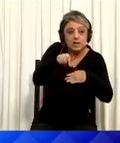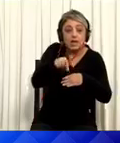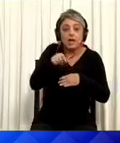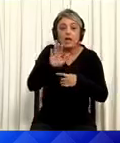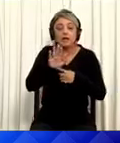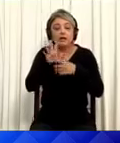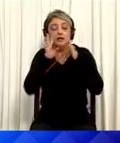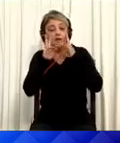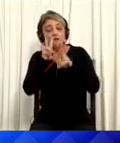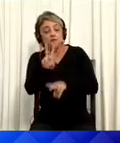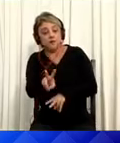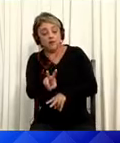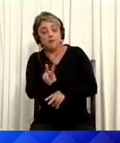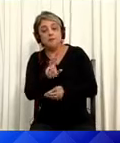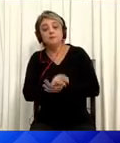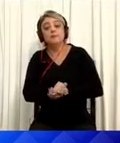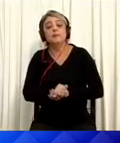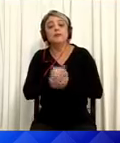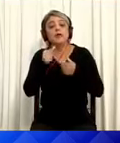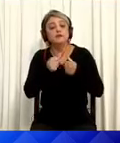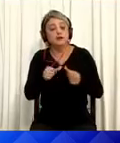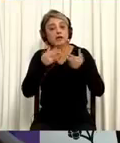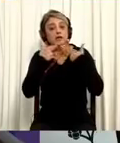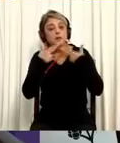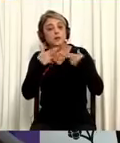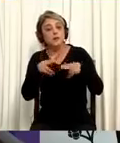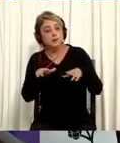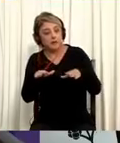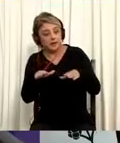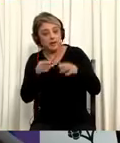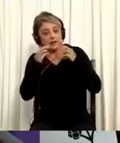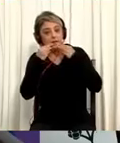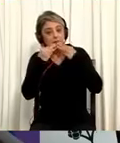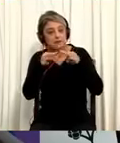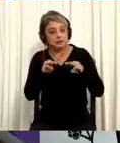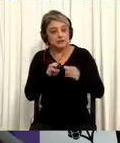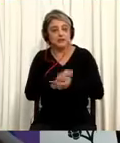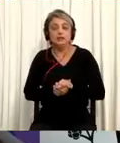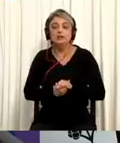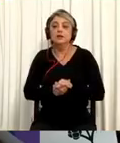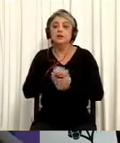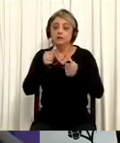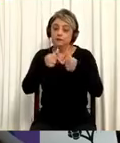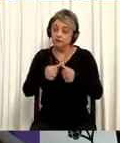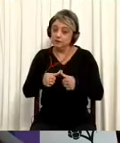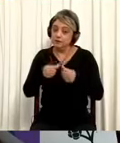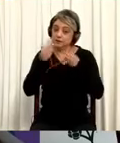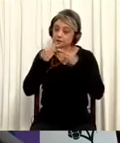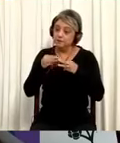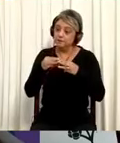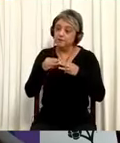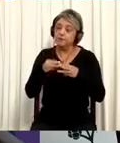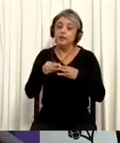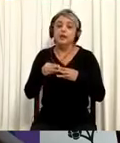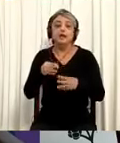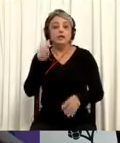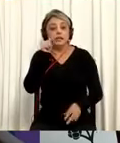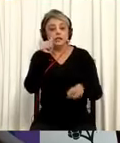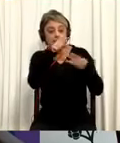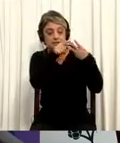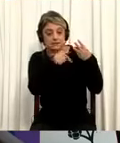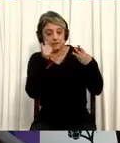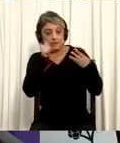nos assiste, então fica aí o recado... É isso aí, fica aí o recado então das